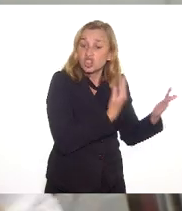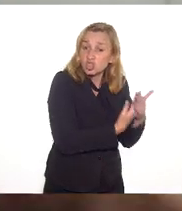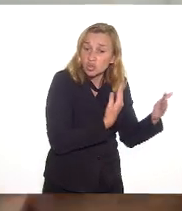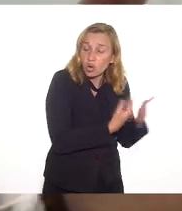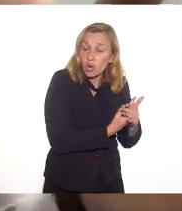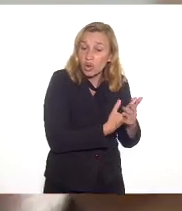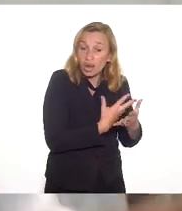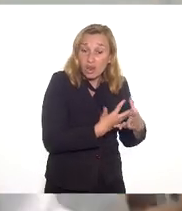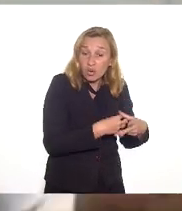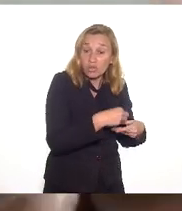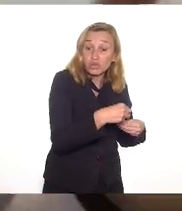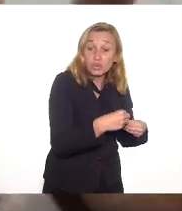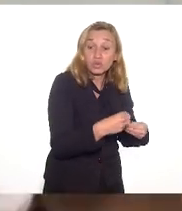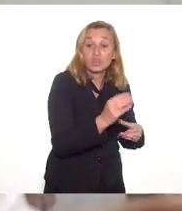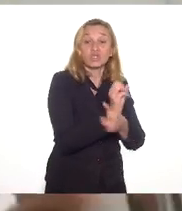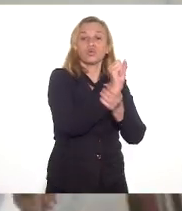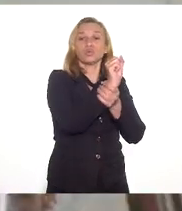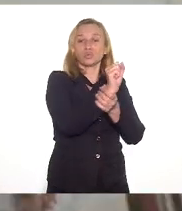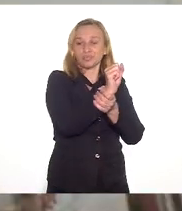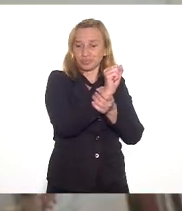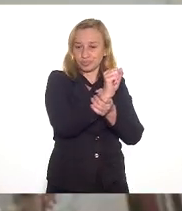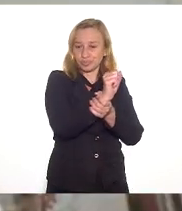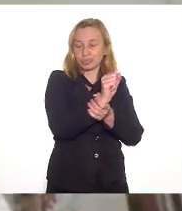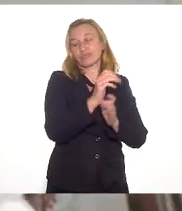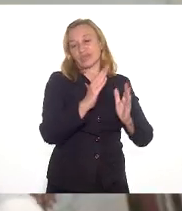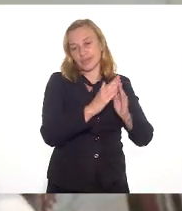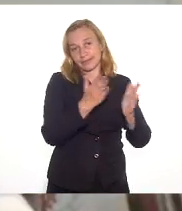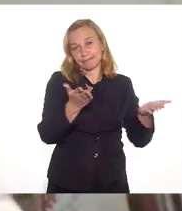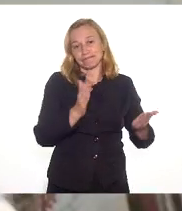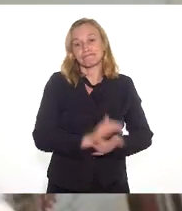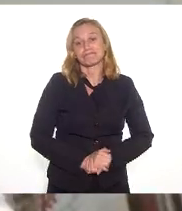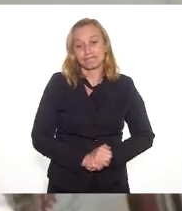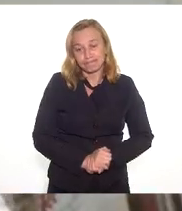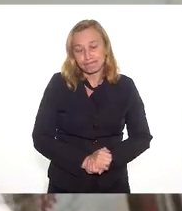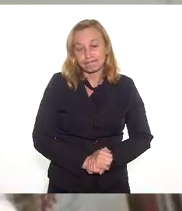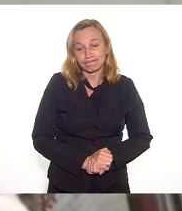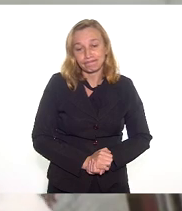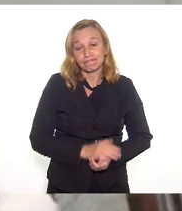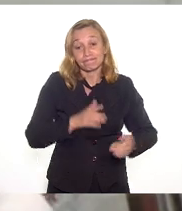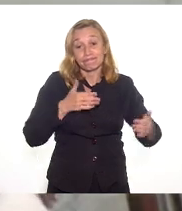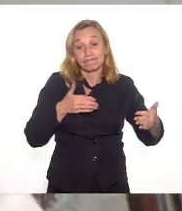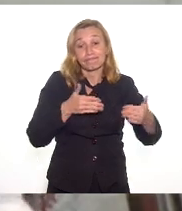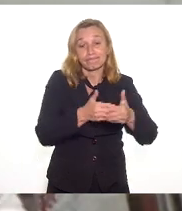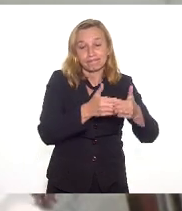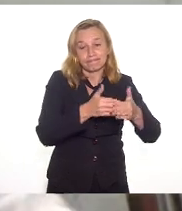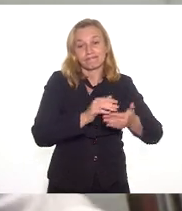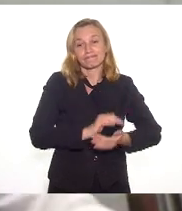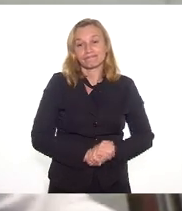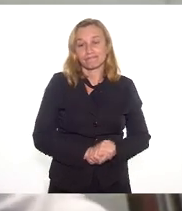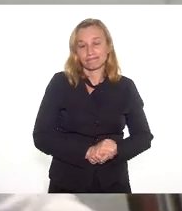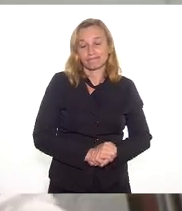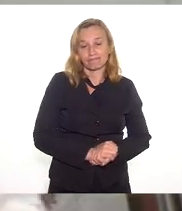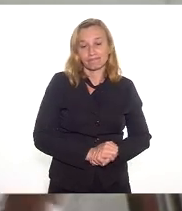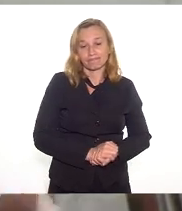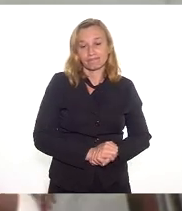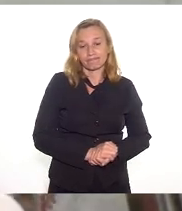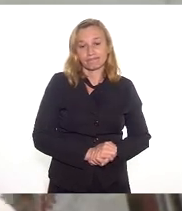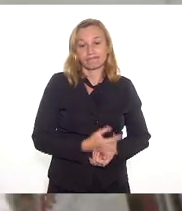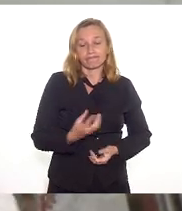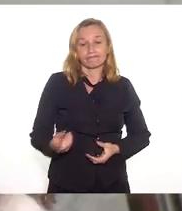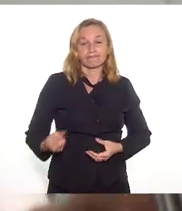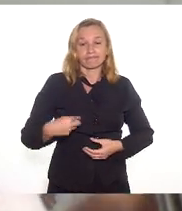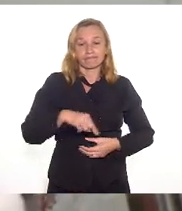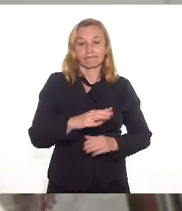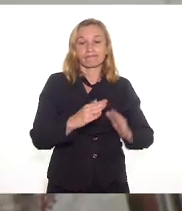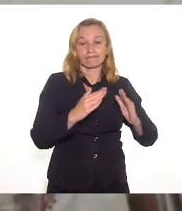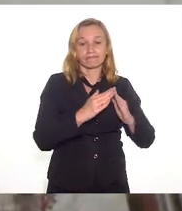um refúgio seguro, um porto seguro para essas crianças, que estão sendo impedidas de estarem no meio escolar por